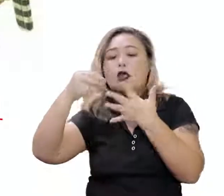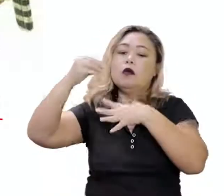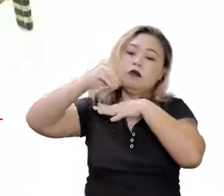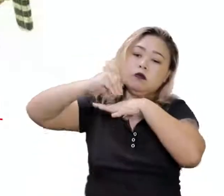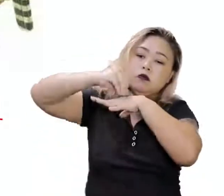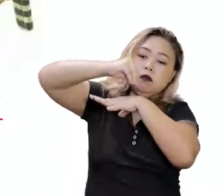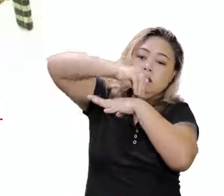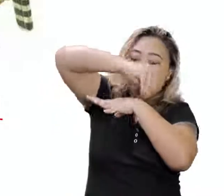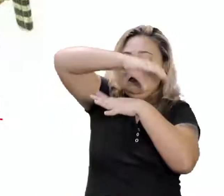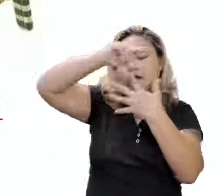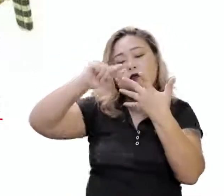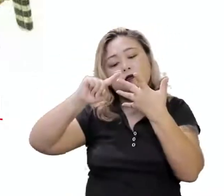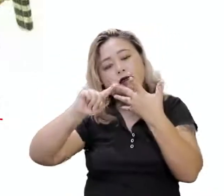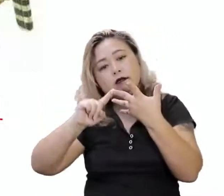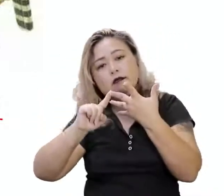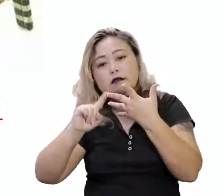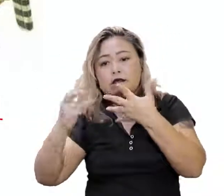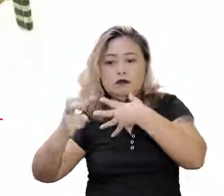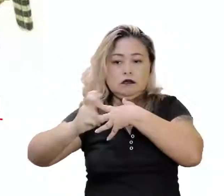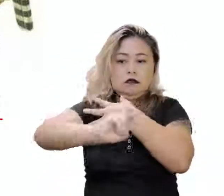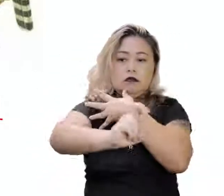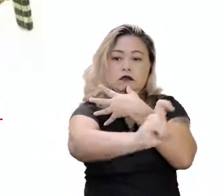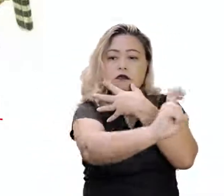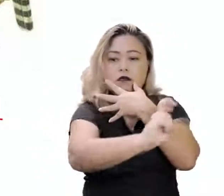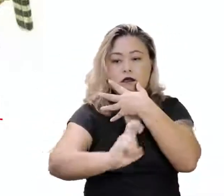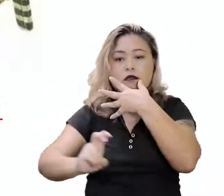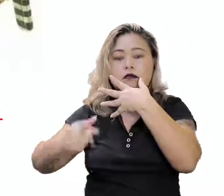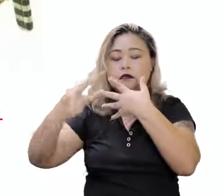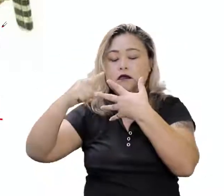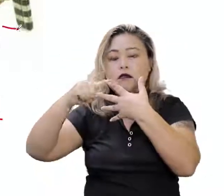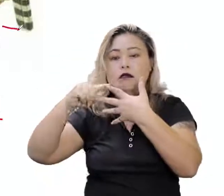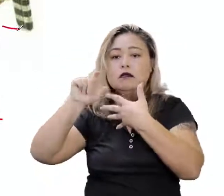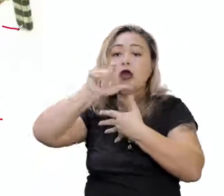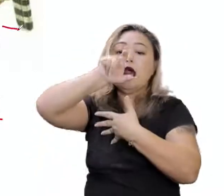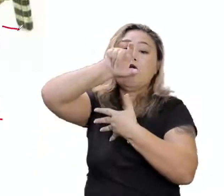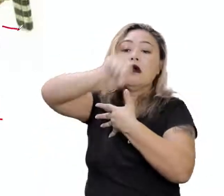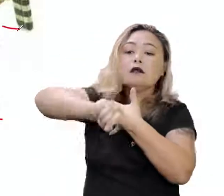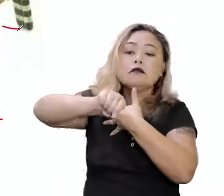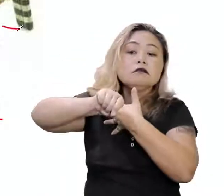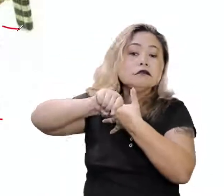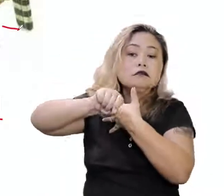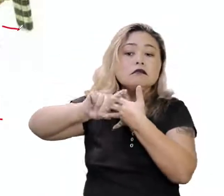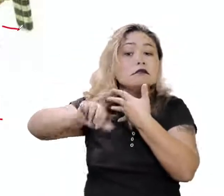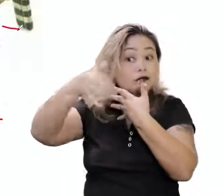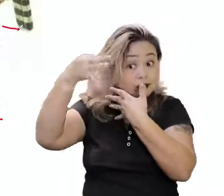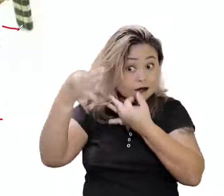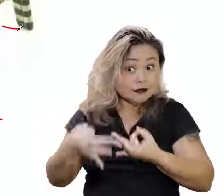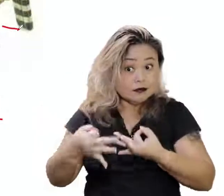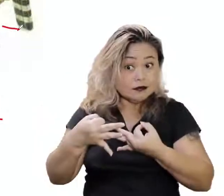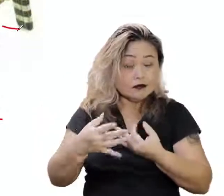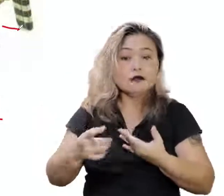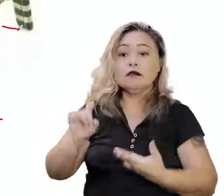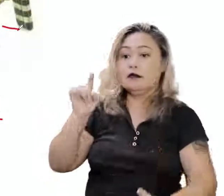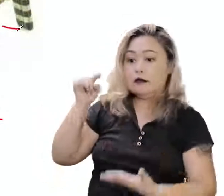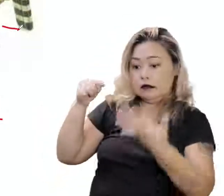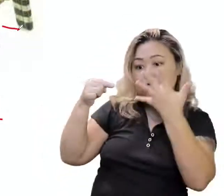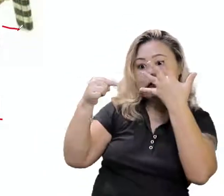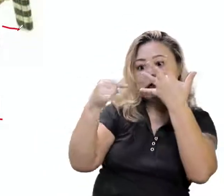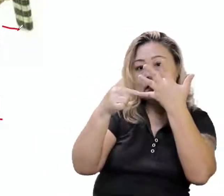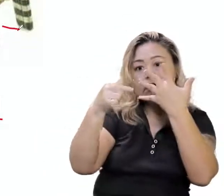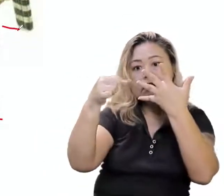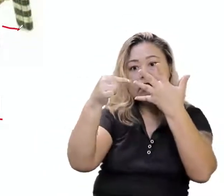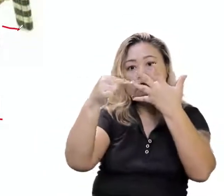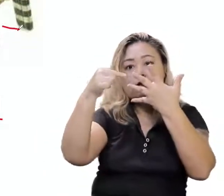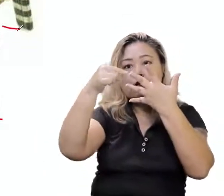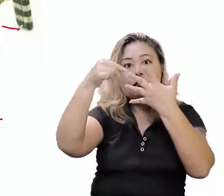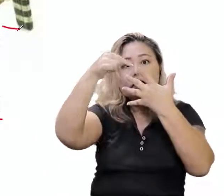o sapinho, a serpente, tá? E nós temos o gavião, perfeito? Cada um deles